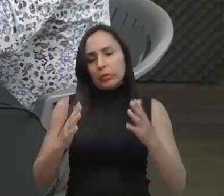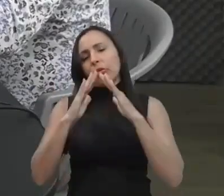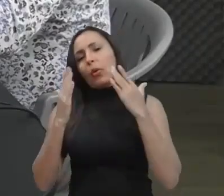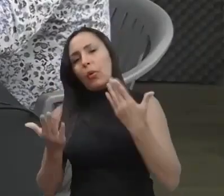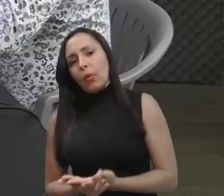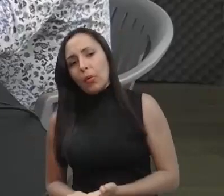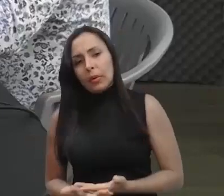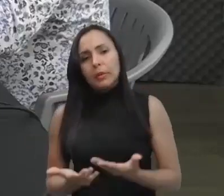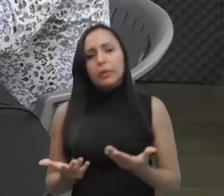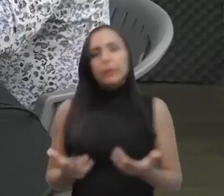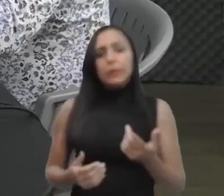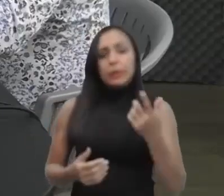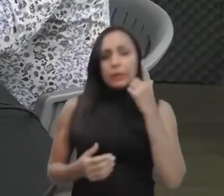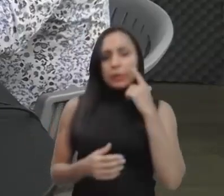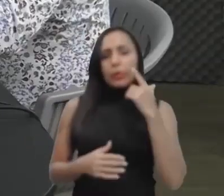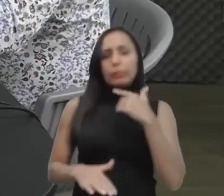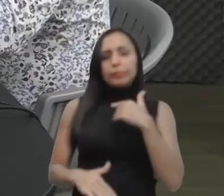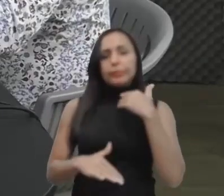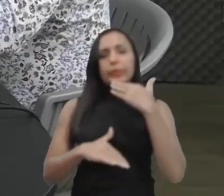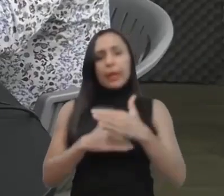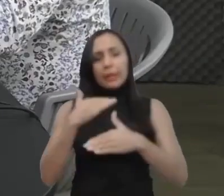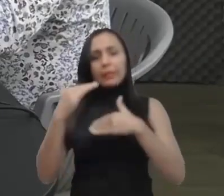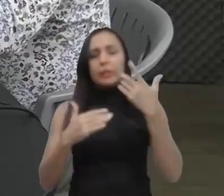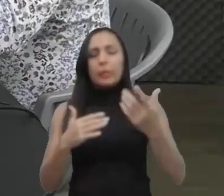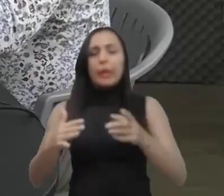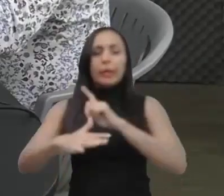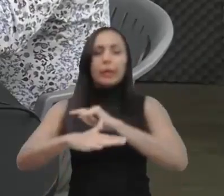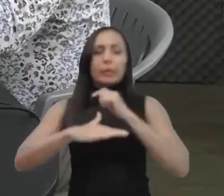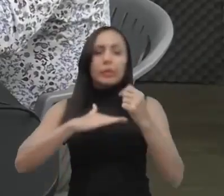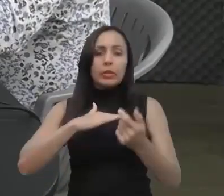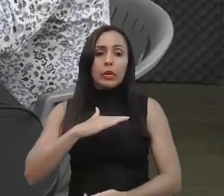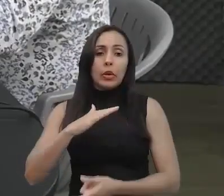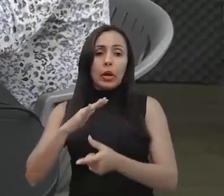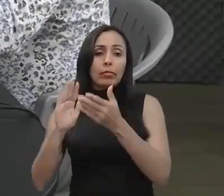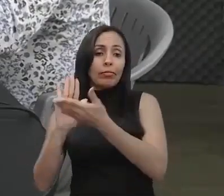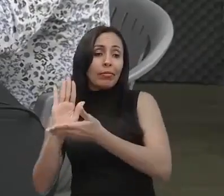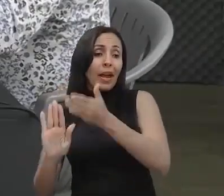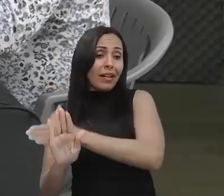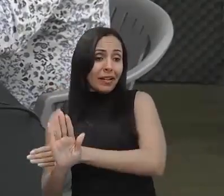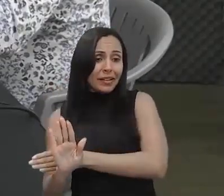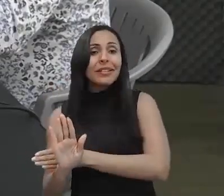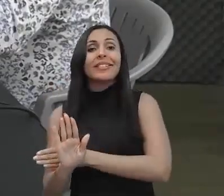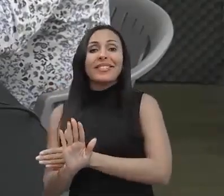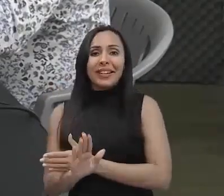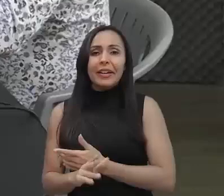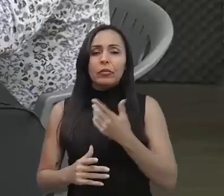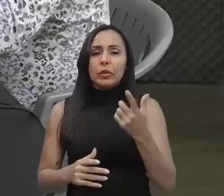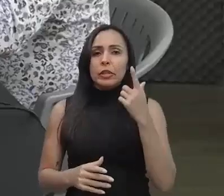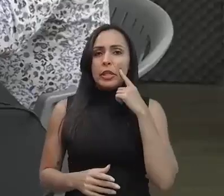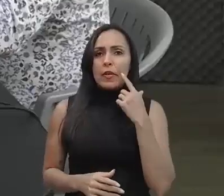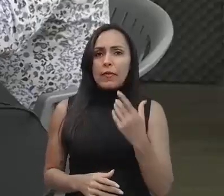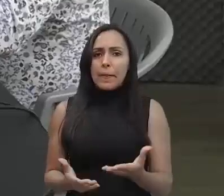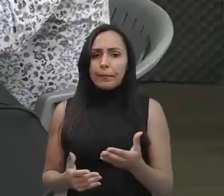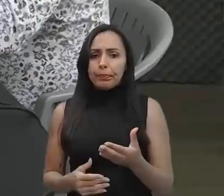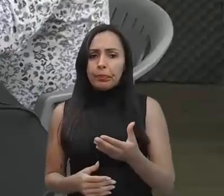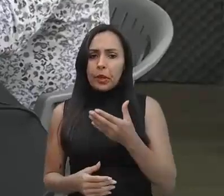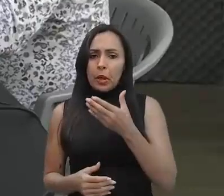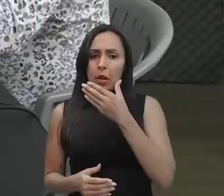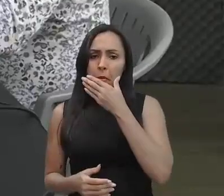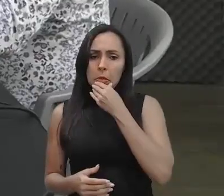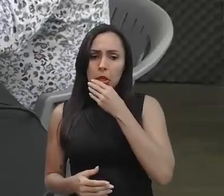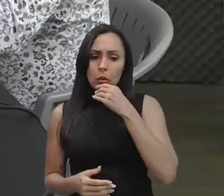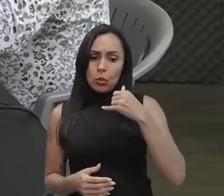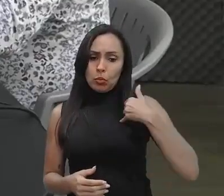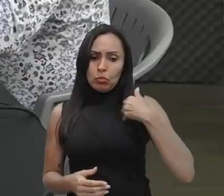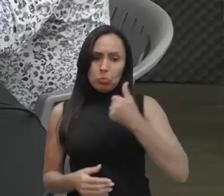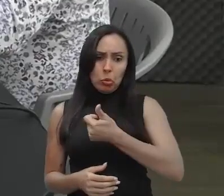eles estão cada vez entrando na na je sociais muito mais cedo sabe você vê menino de 12 anos entrando em rede social